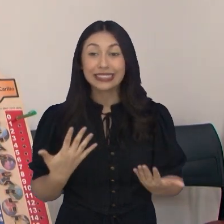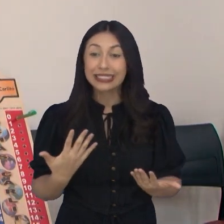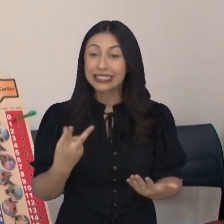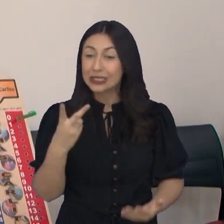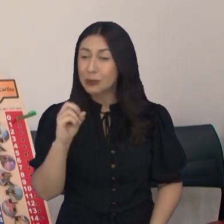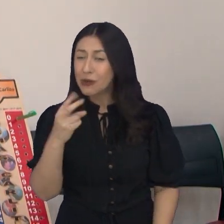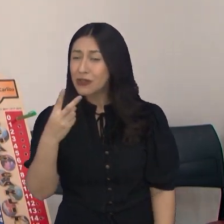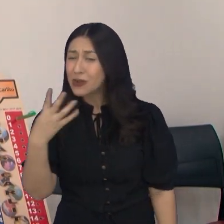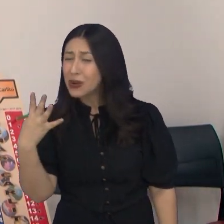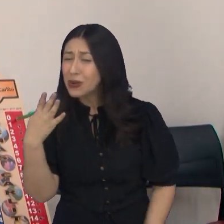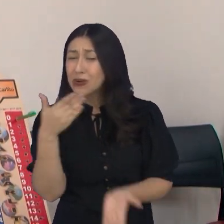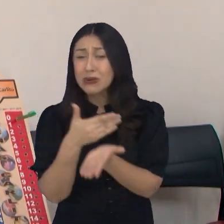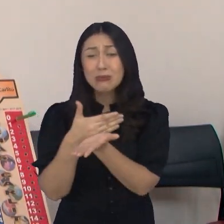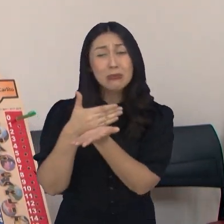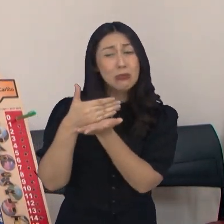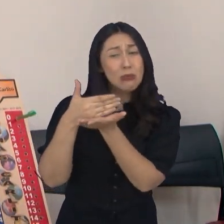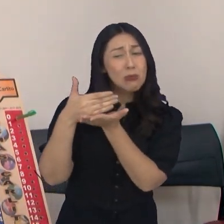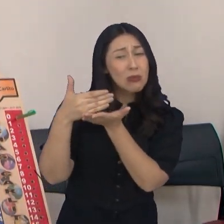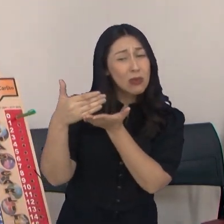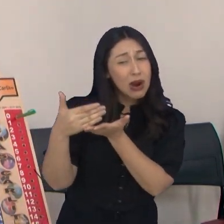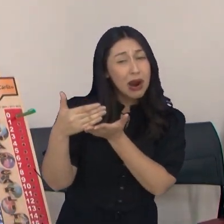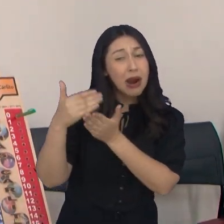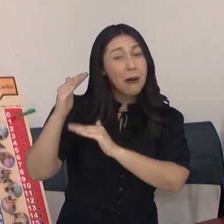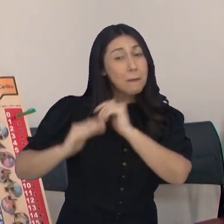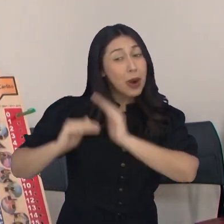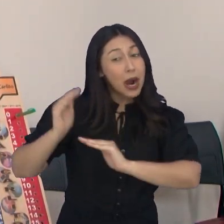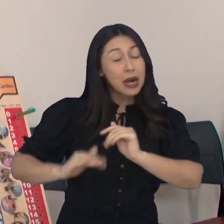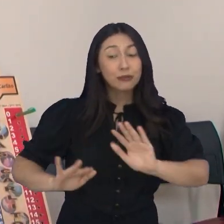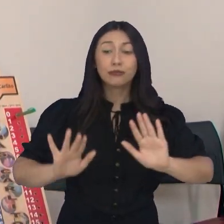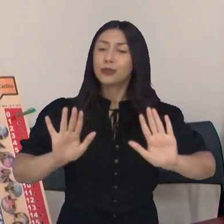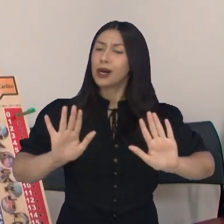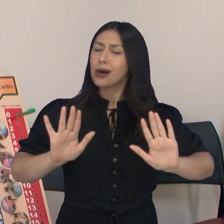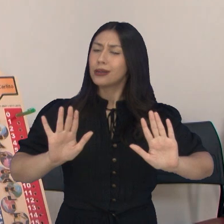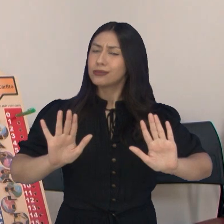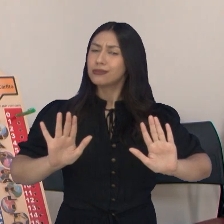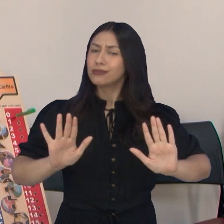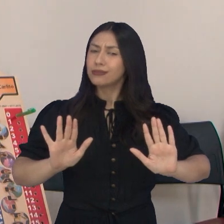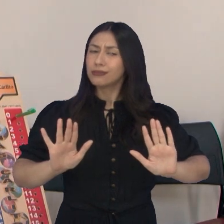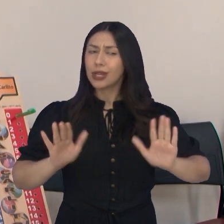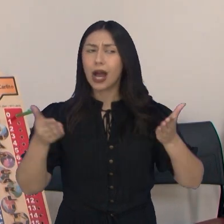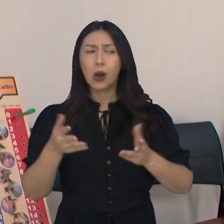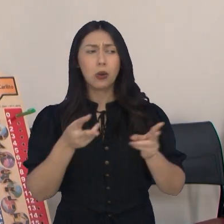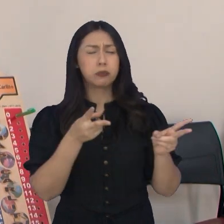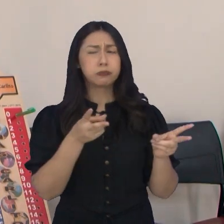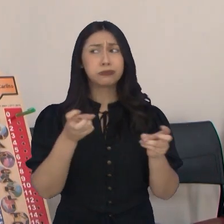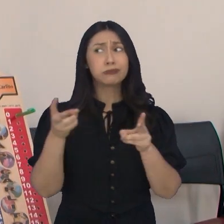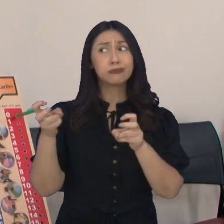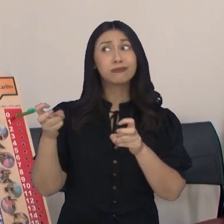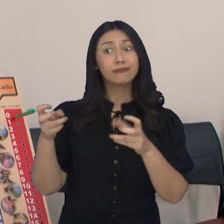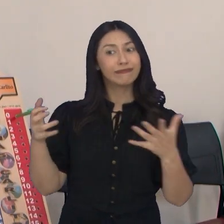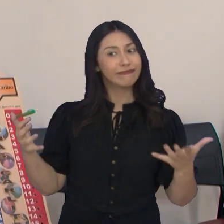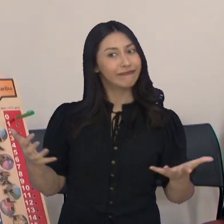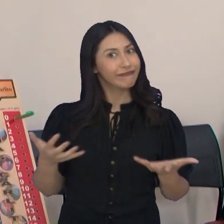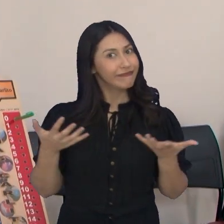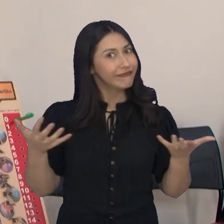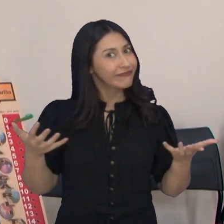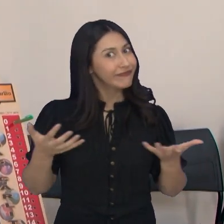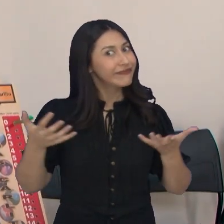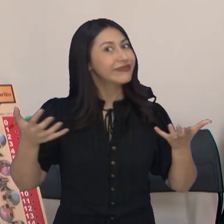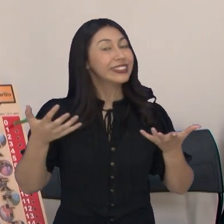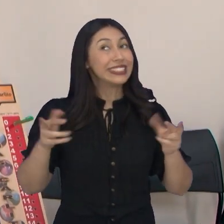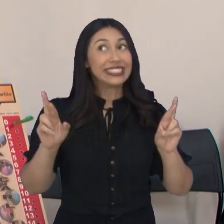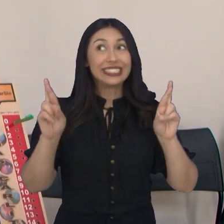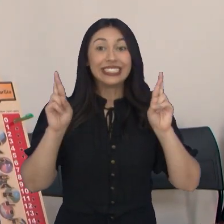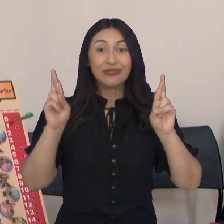tá engatinhando, mas calma, vem aí. Eu acho que hoje agora, depois aqui da Casa do Idoso, vou sair mais com ânimo, mais animada. Espero